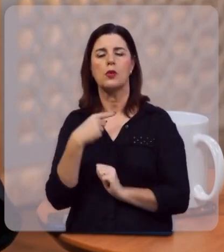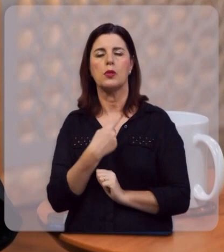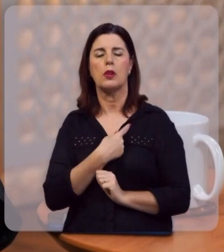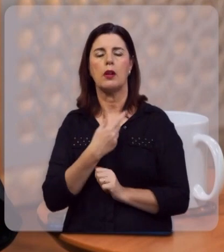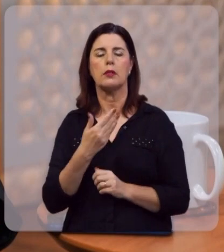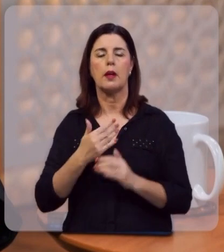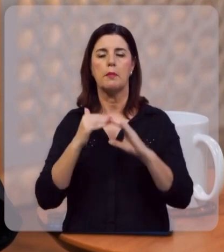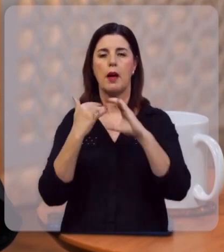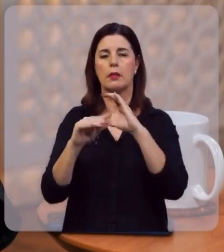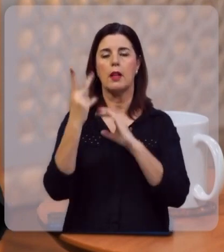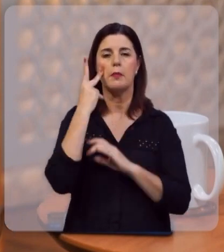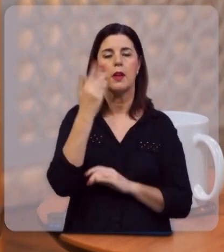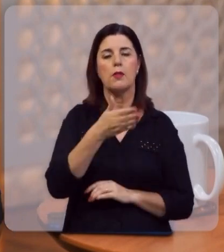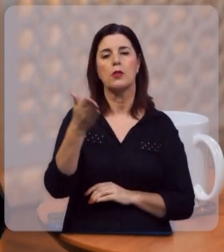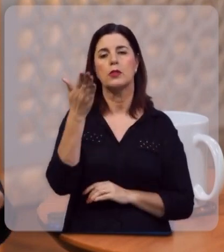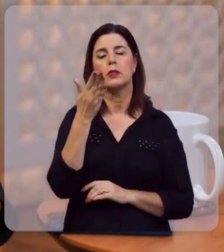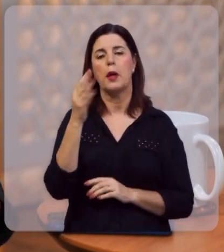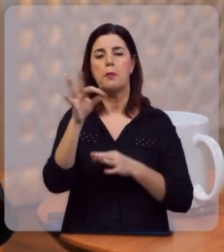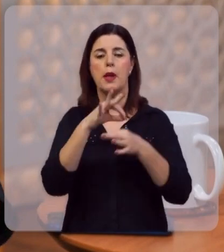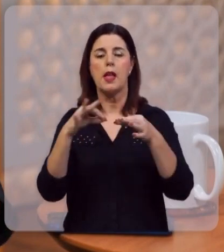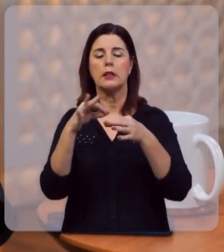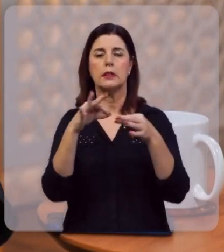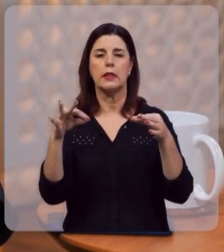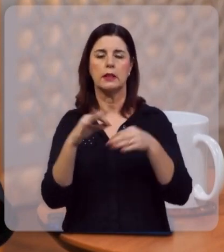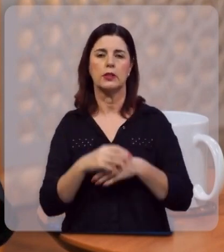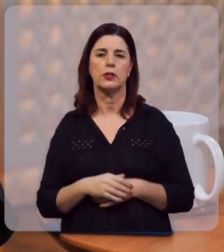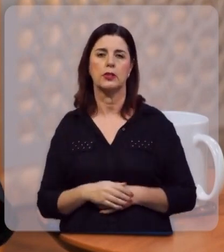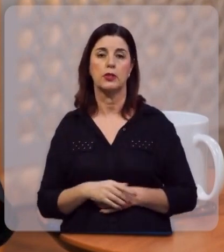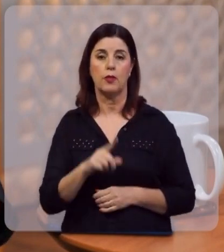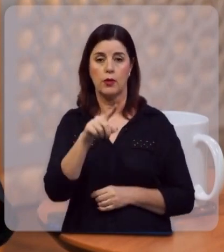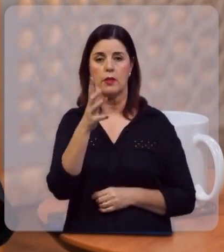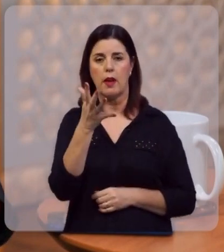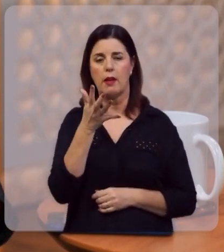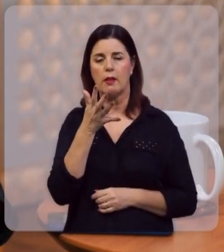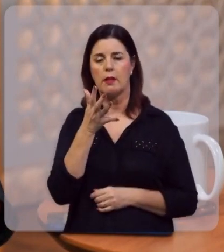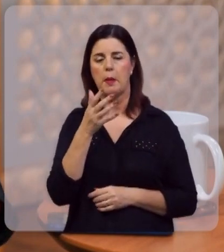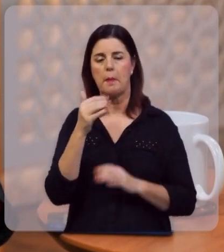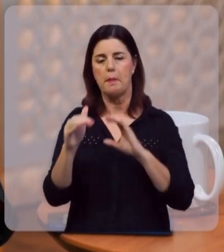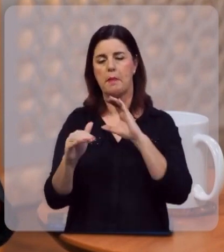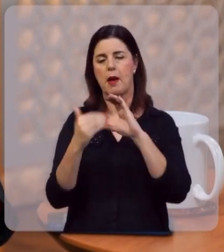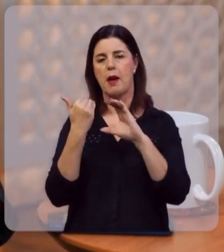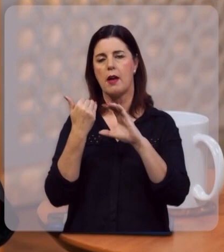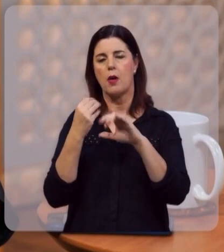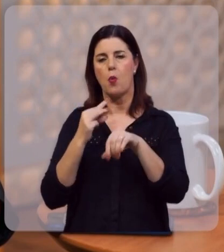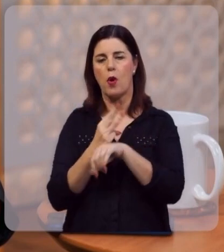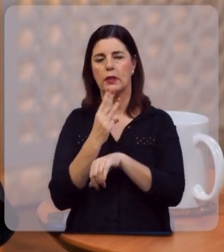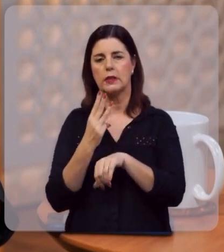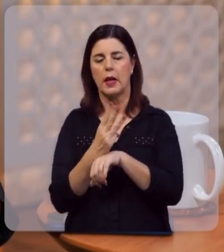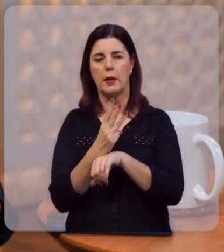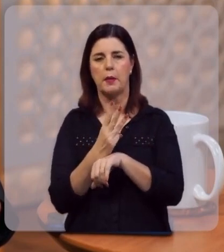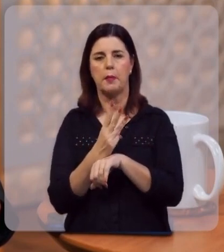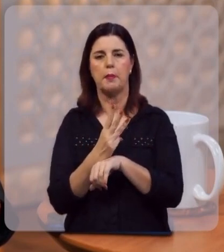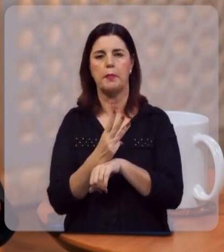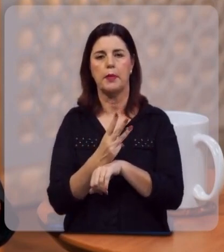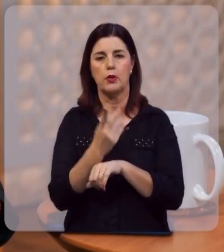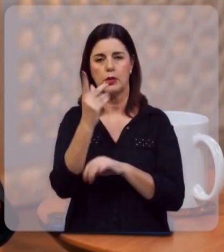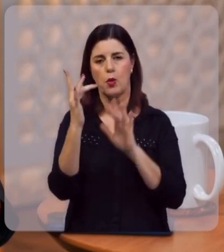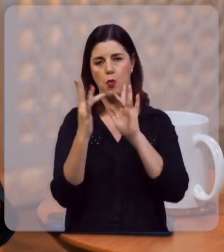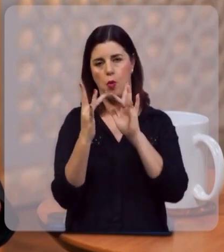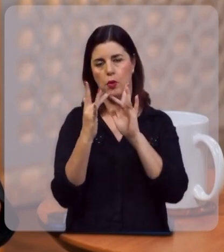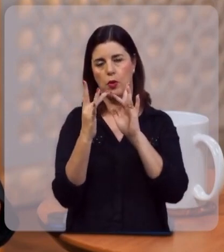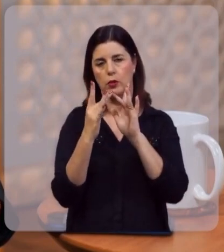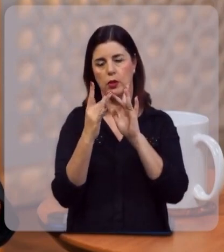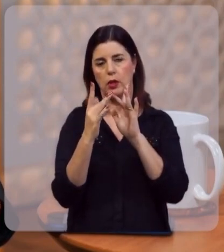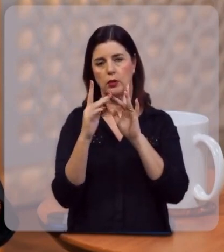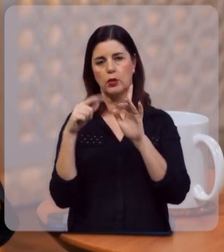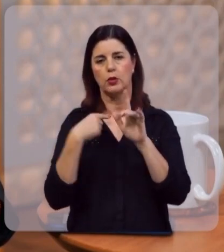queremos enviar um presente gratuitamente para você. Você vai mandar para a gente via WhatsApp o seu contato,